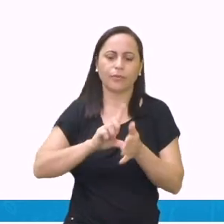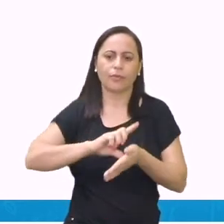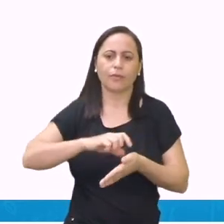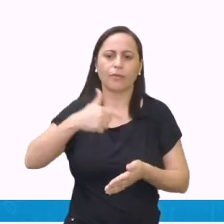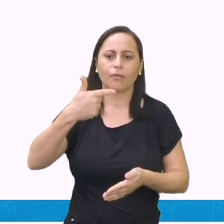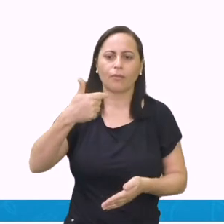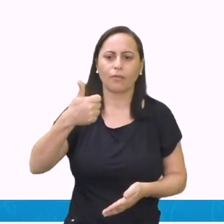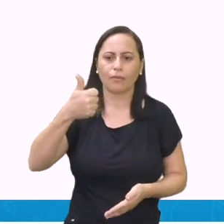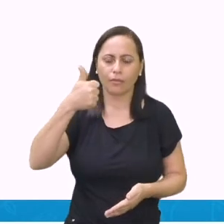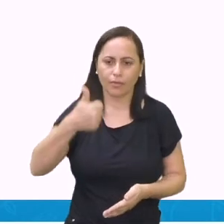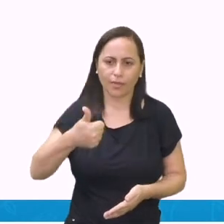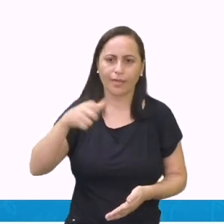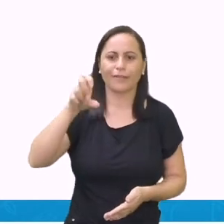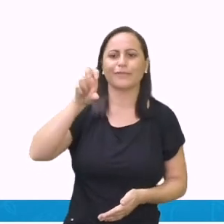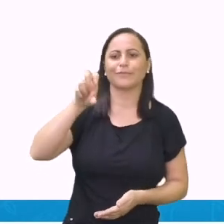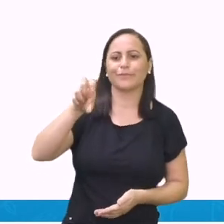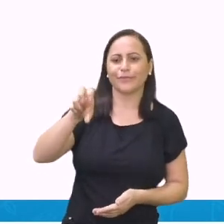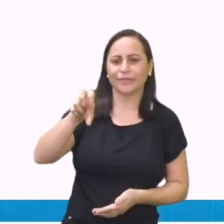15º.